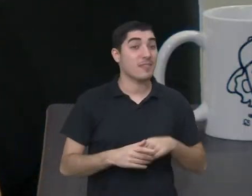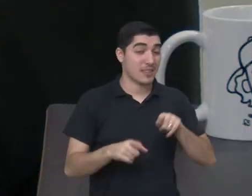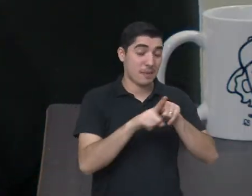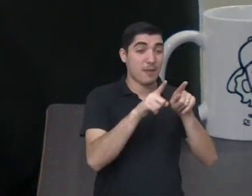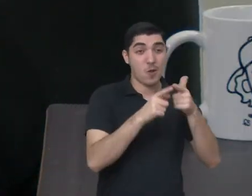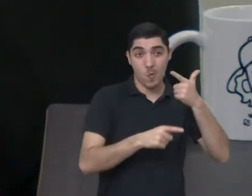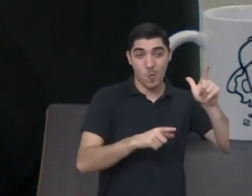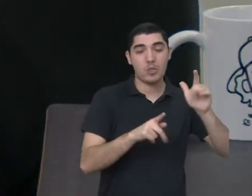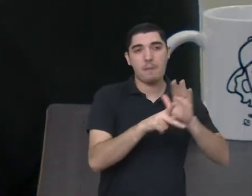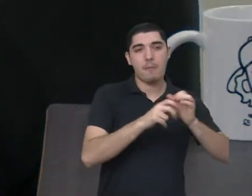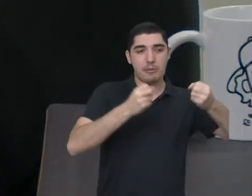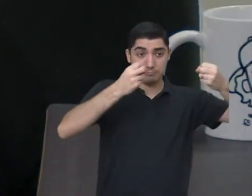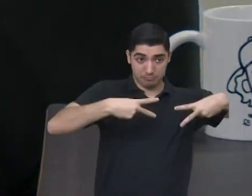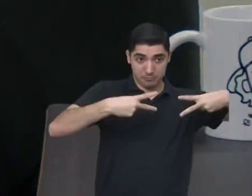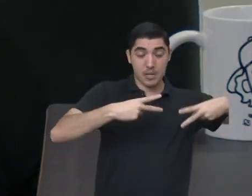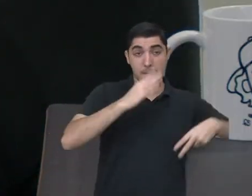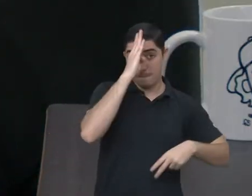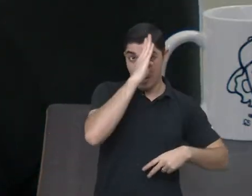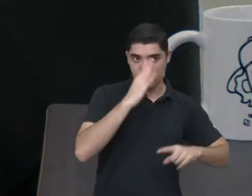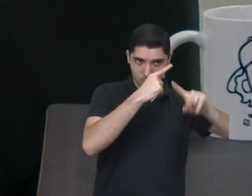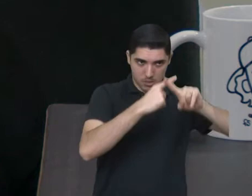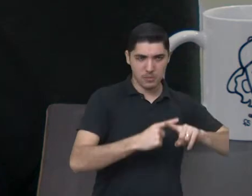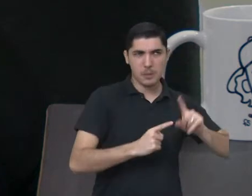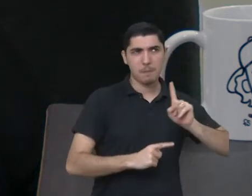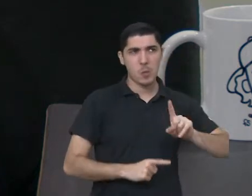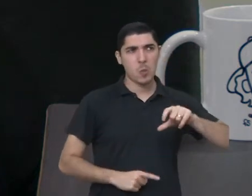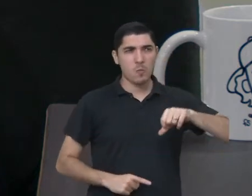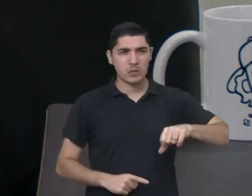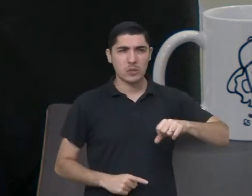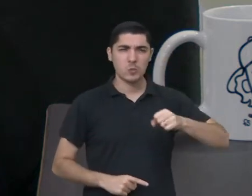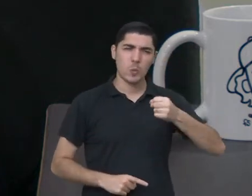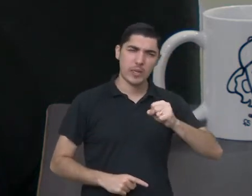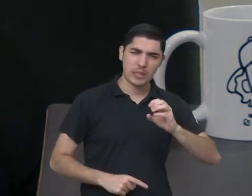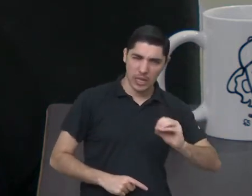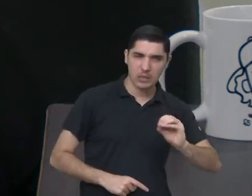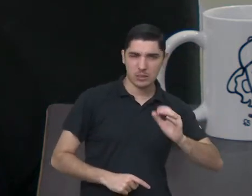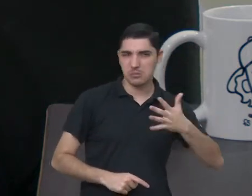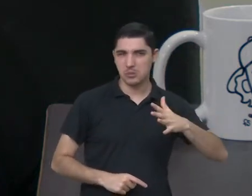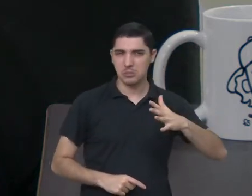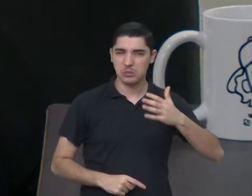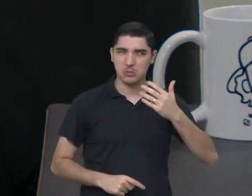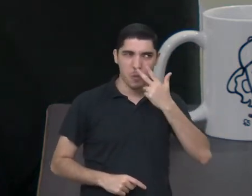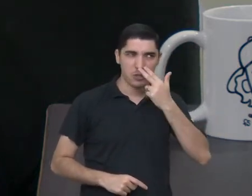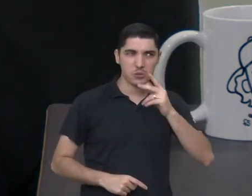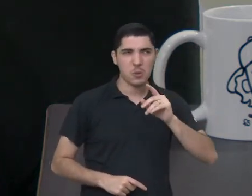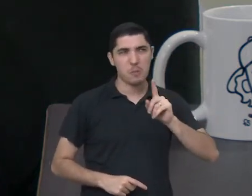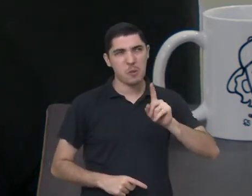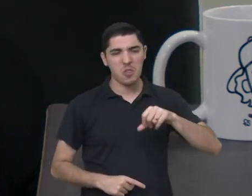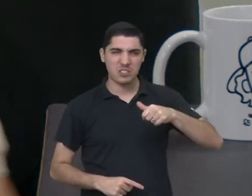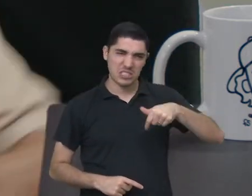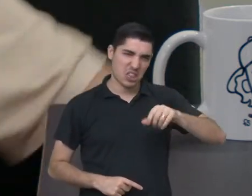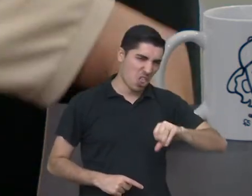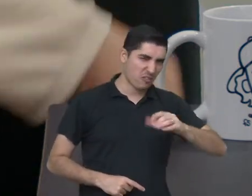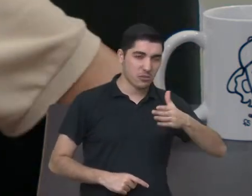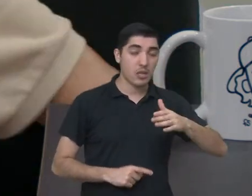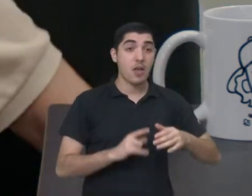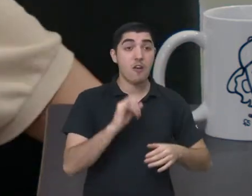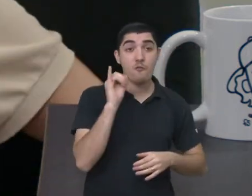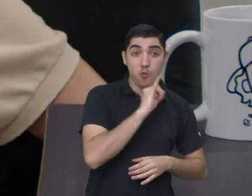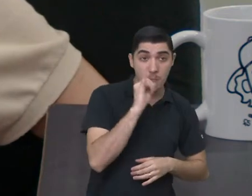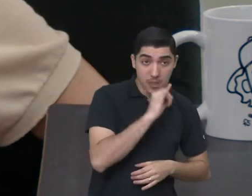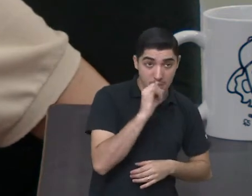que eu passava aos jogadores, né? Como sempre aconteceu isso no futebol. Caraca, então você viveu muita coisa nesse meio. Vivia, pena que a idade